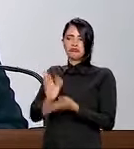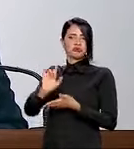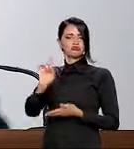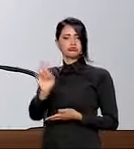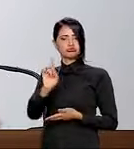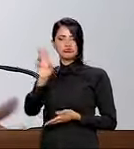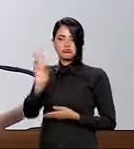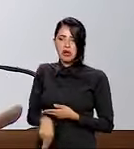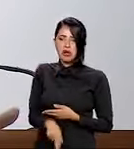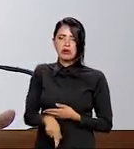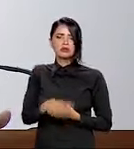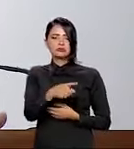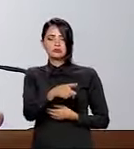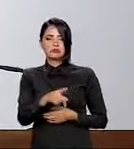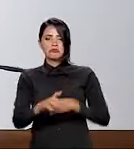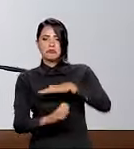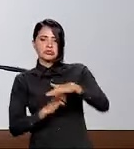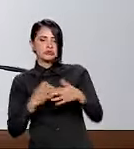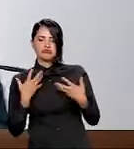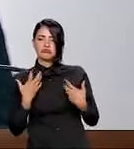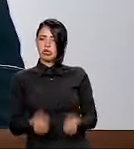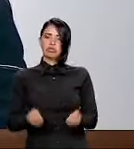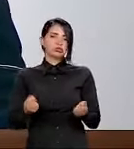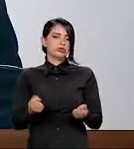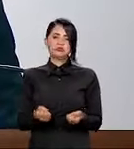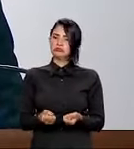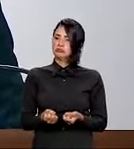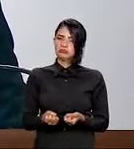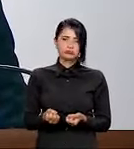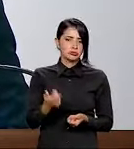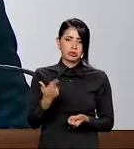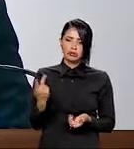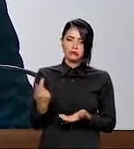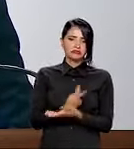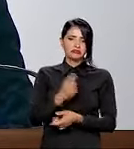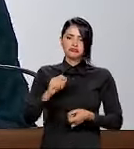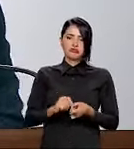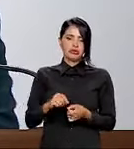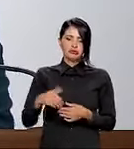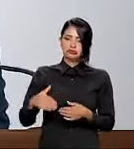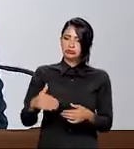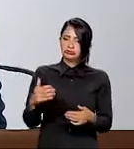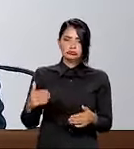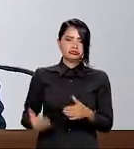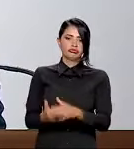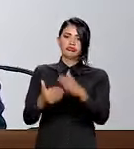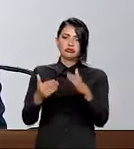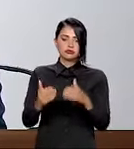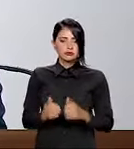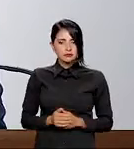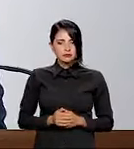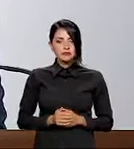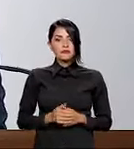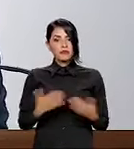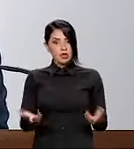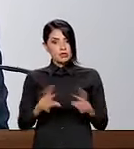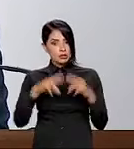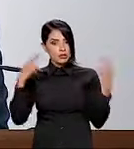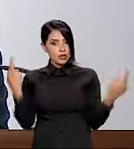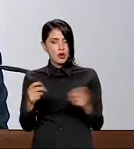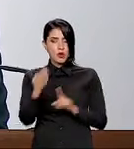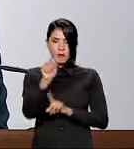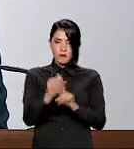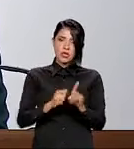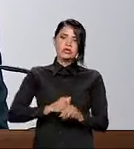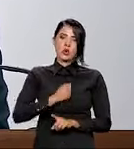aprova, os empresários não aceitam e aí as coisas não são executadas. Então, essa reunião de agosto, que